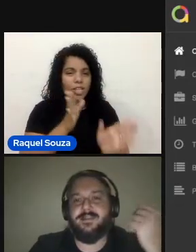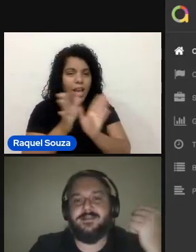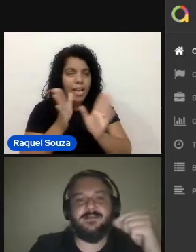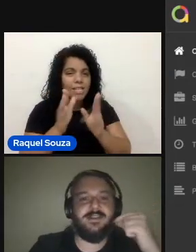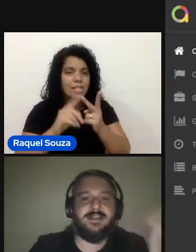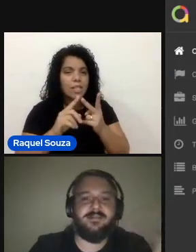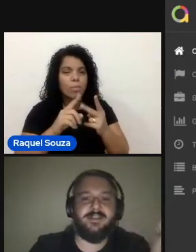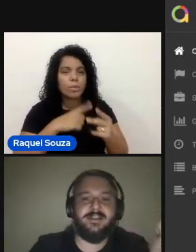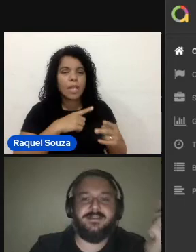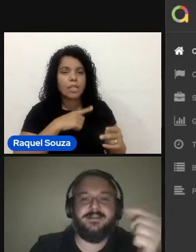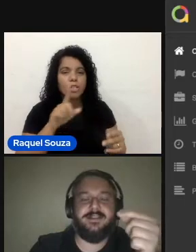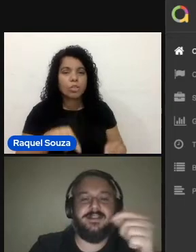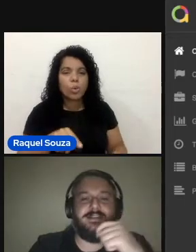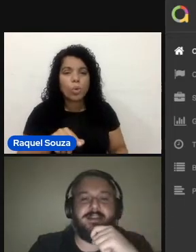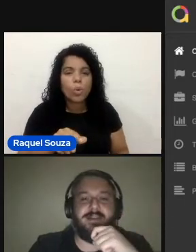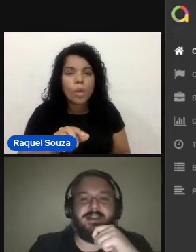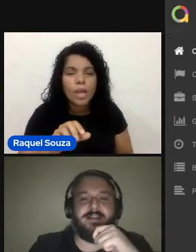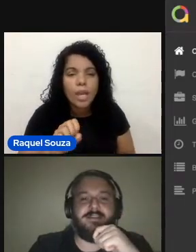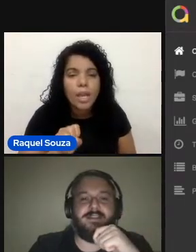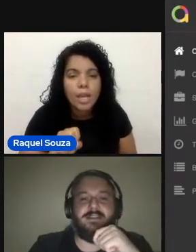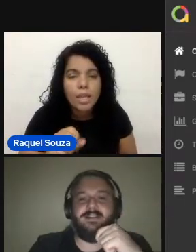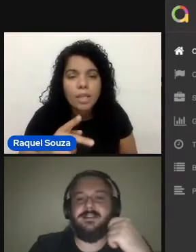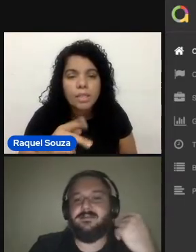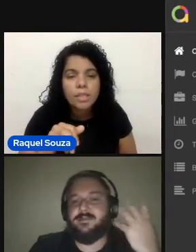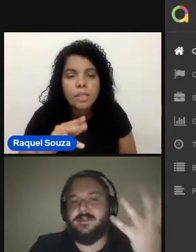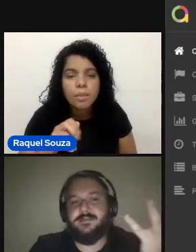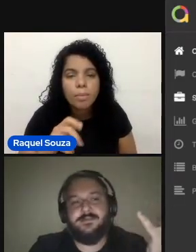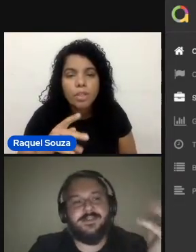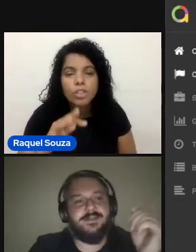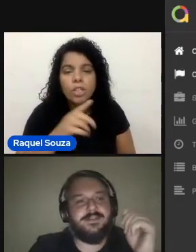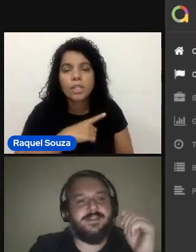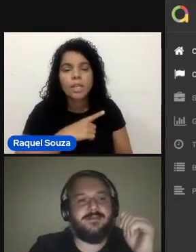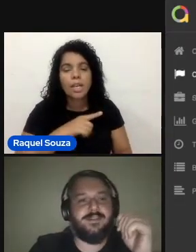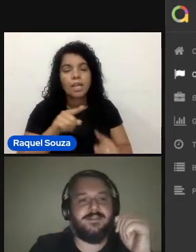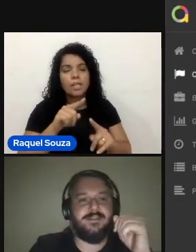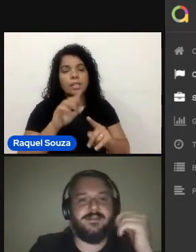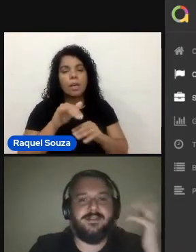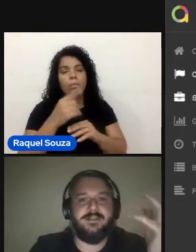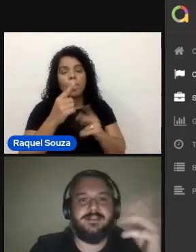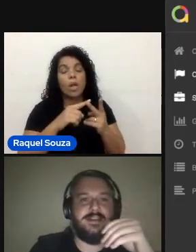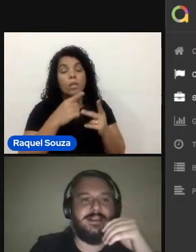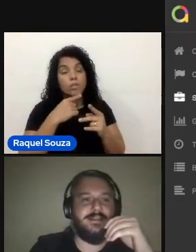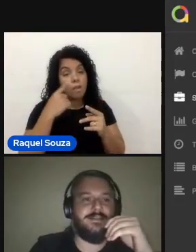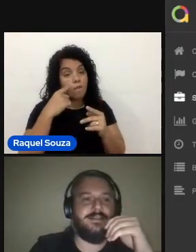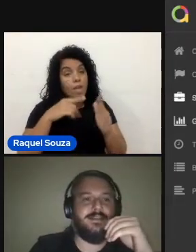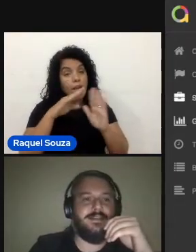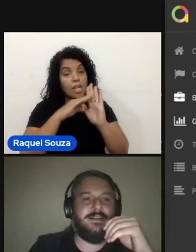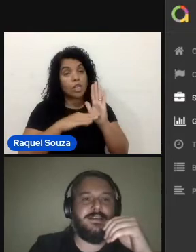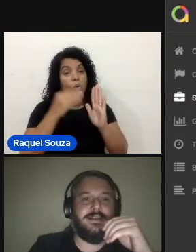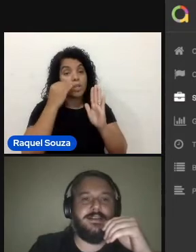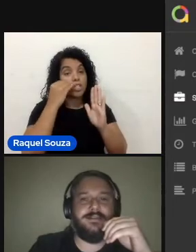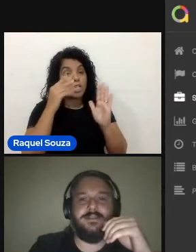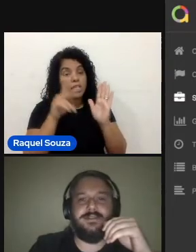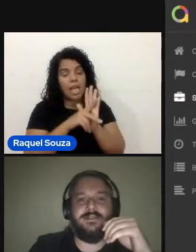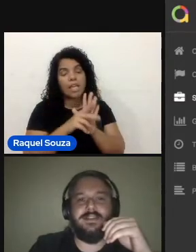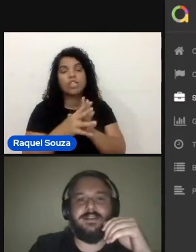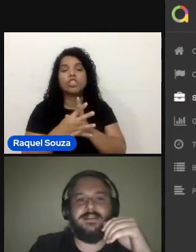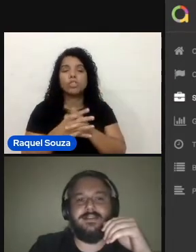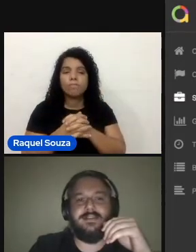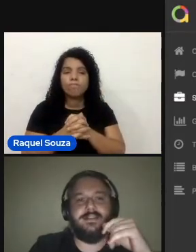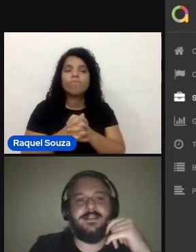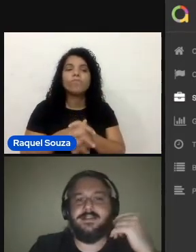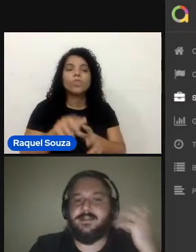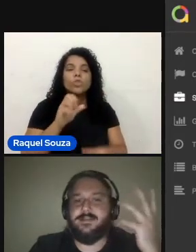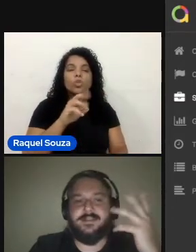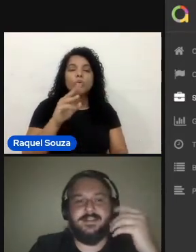skipped, que ele está pulando, está marcado aqui e você consegue ver as categorias de teste, as suítes de testes